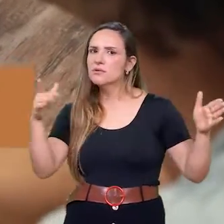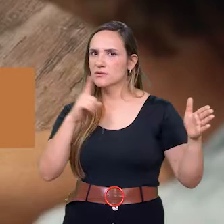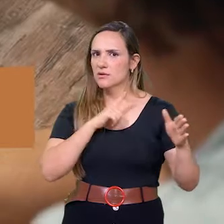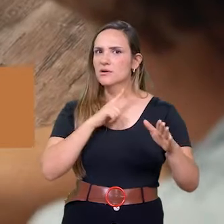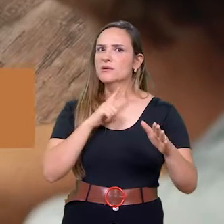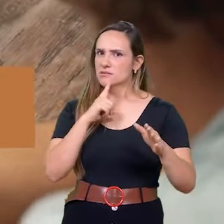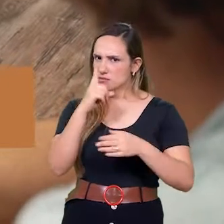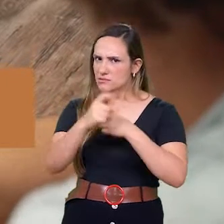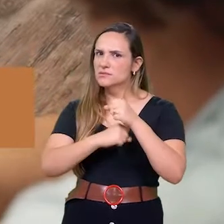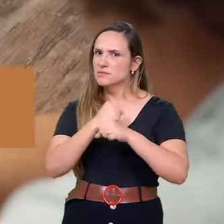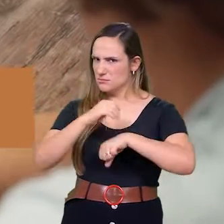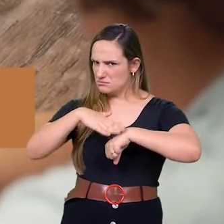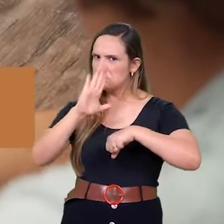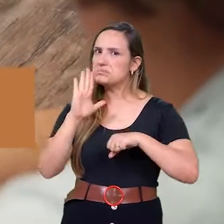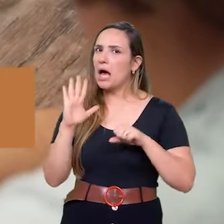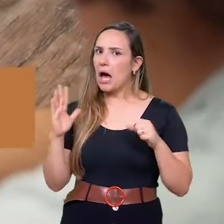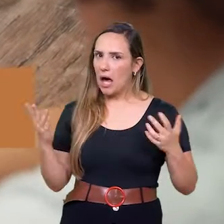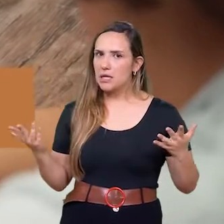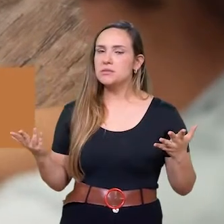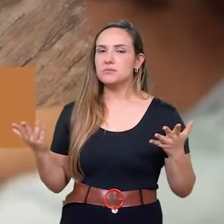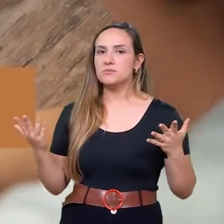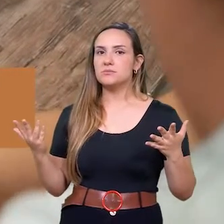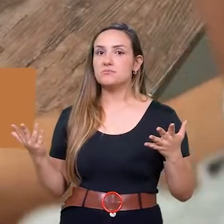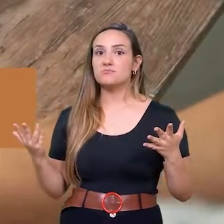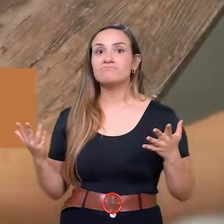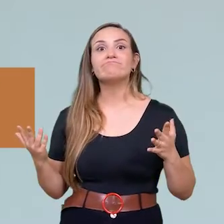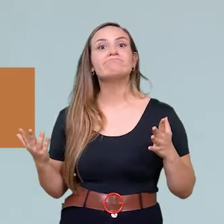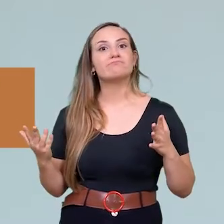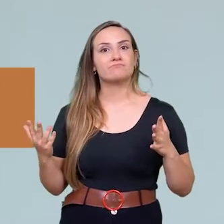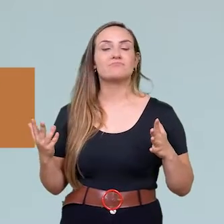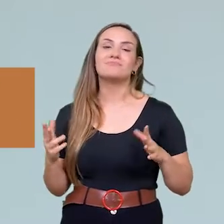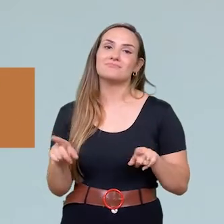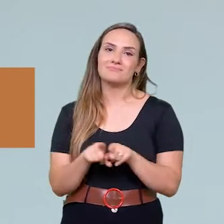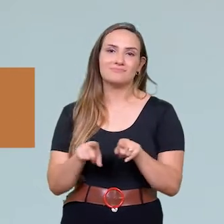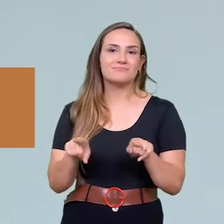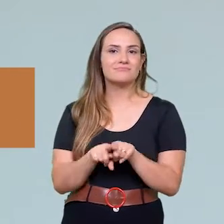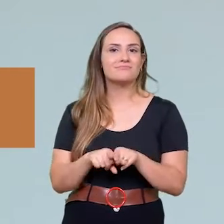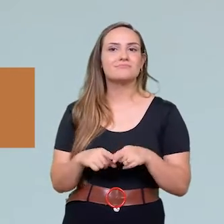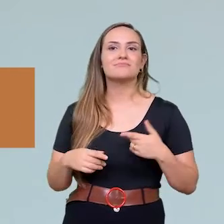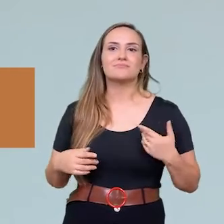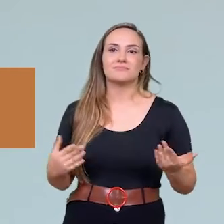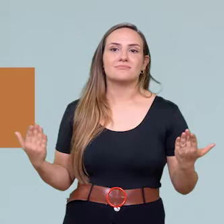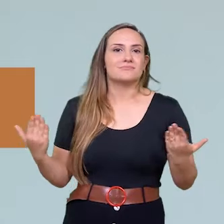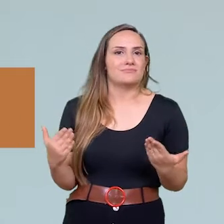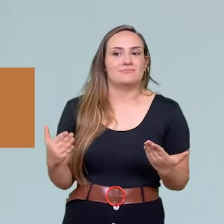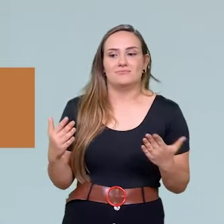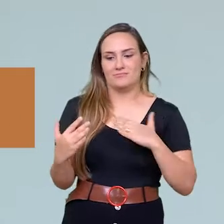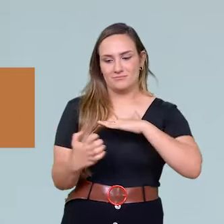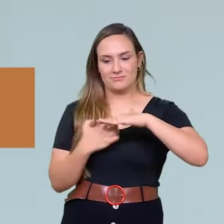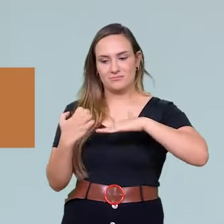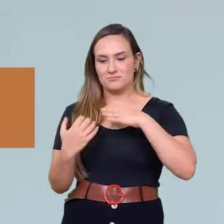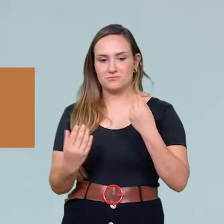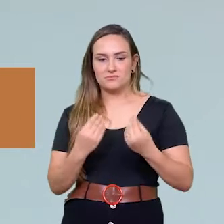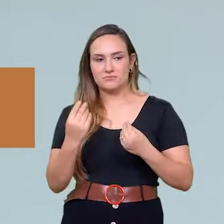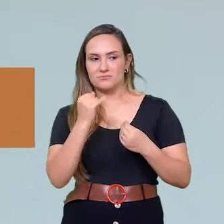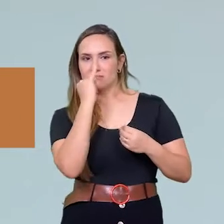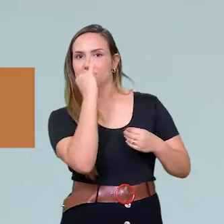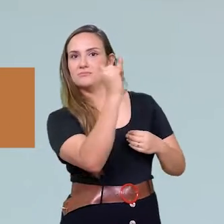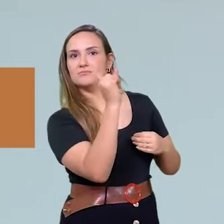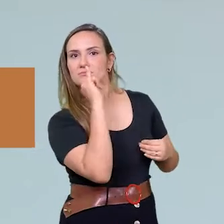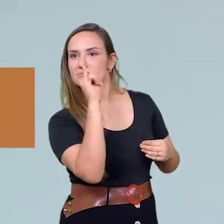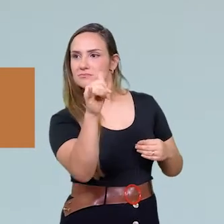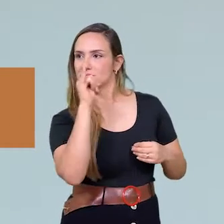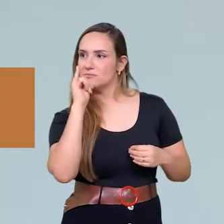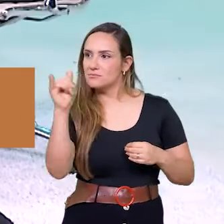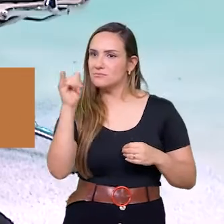durou um bom período, mais de ano, e depois também demorou para que a empresa pudesse